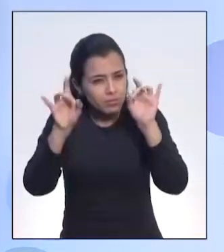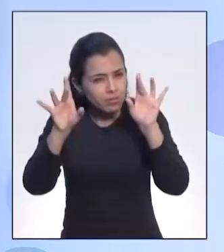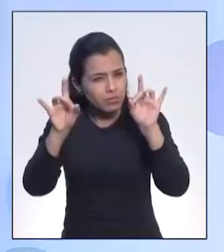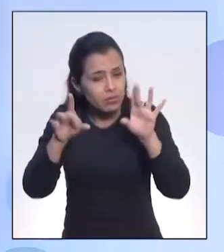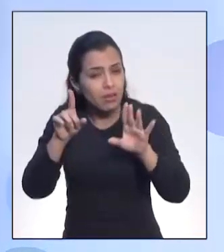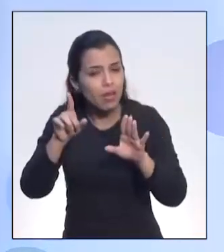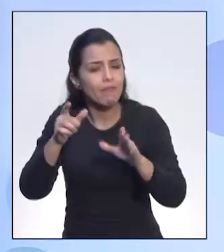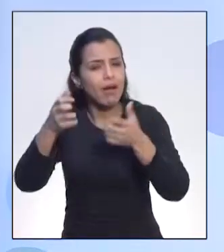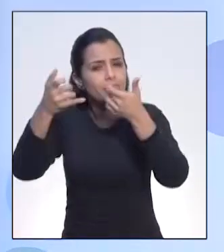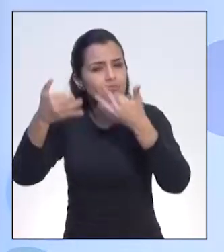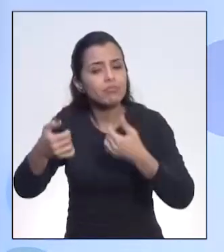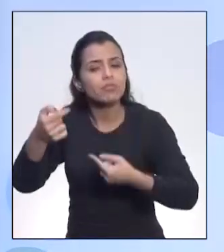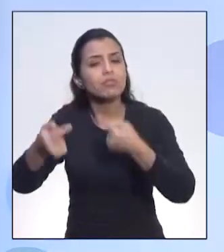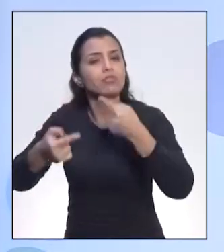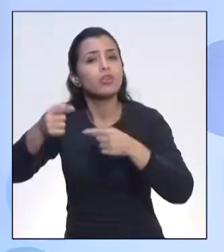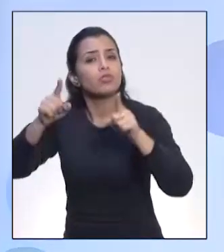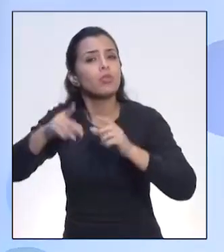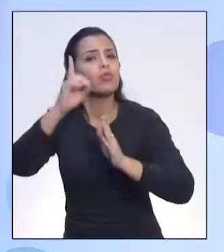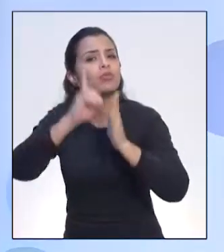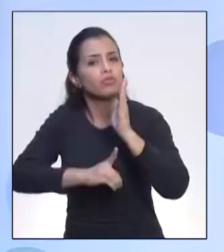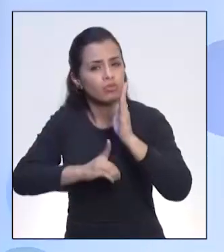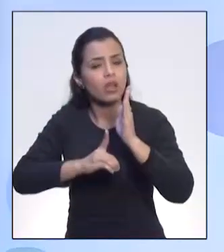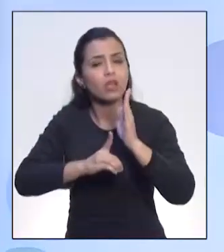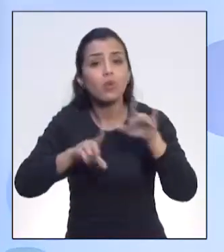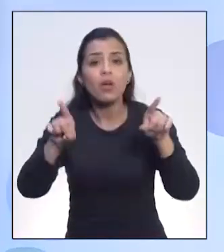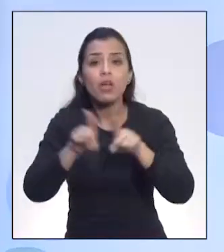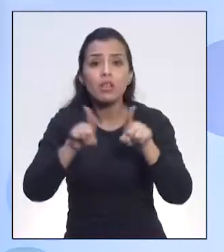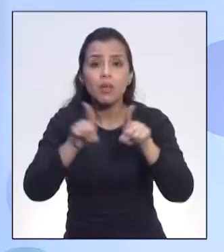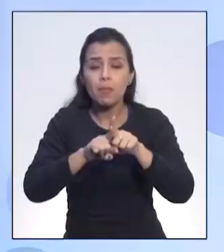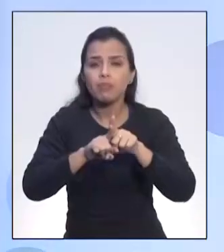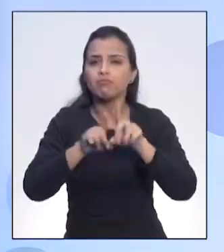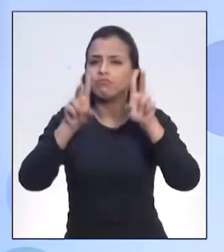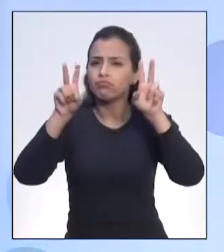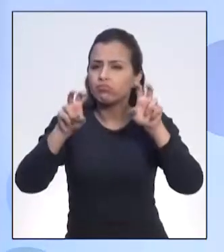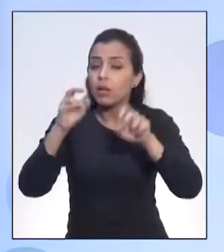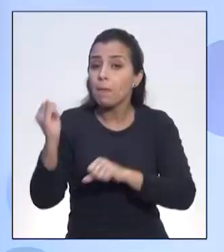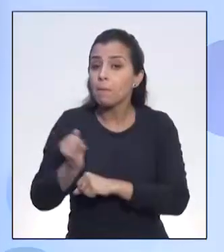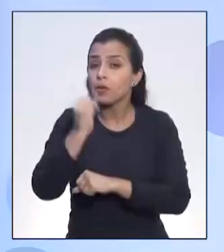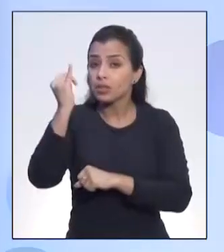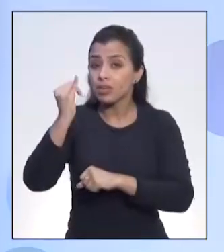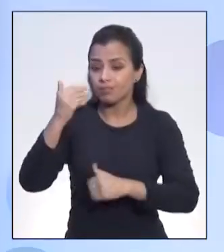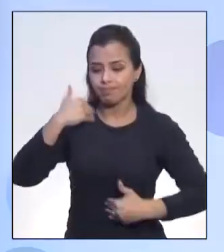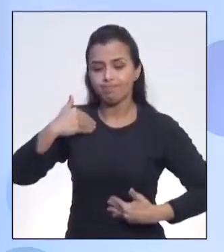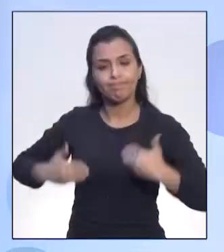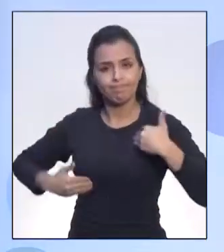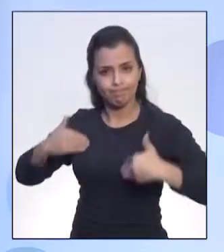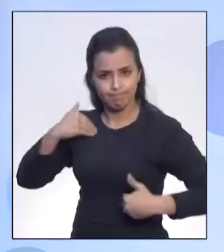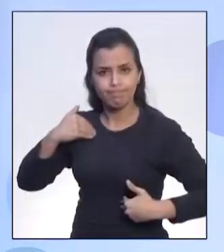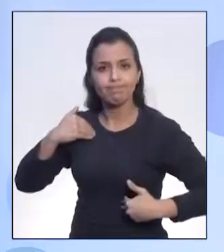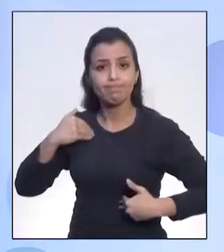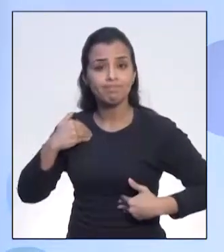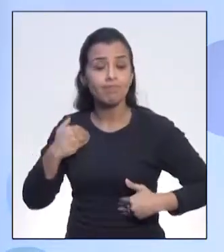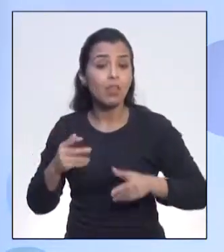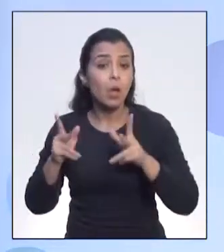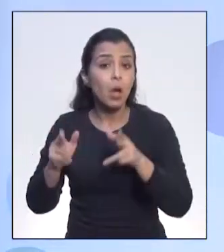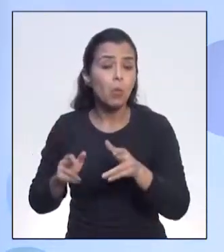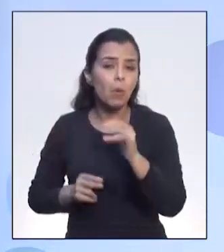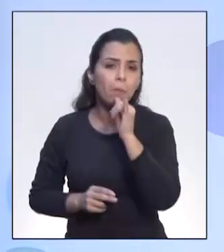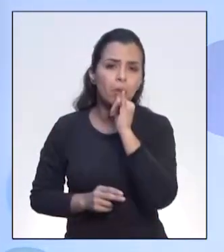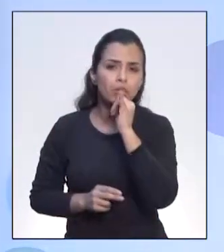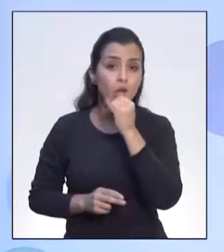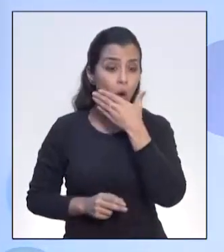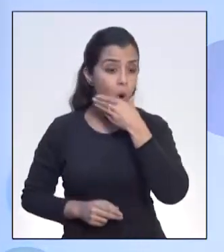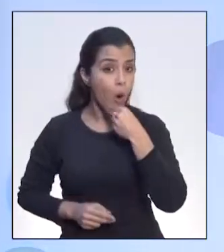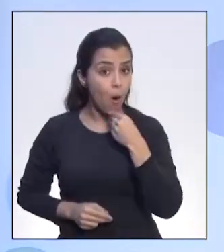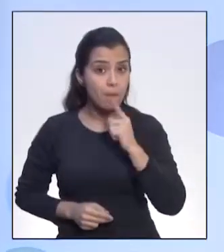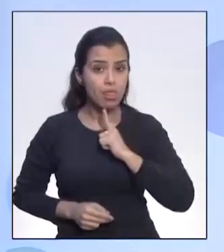especificamente, nós vamos discutir a questão do direito e a questão, fundamentalmente, da integridade física. Assim como os